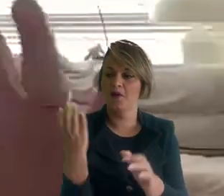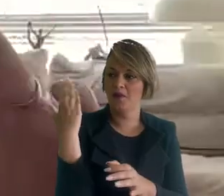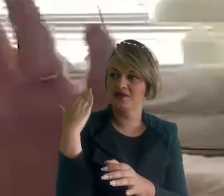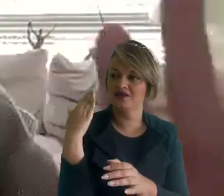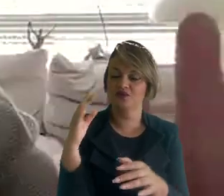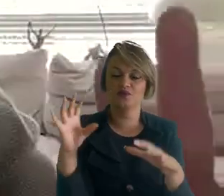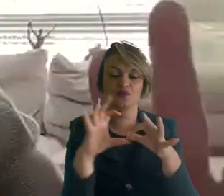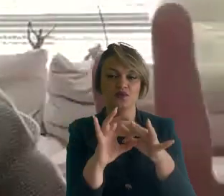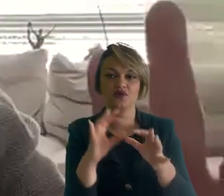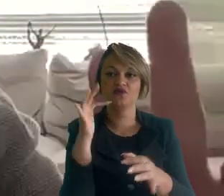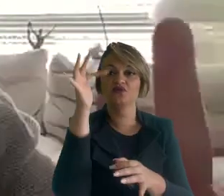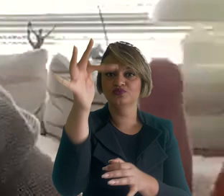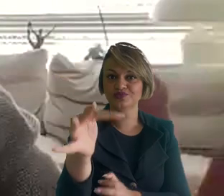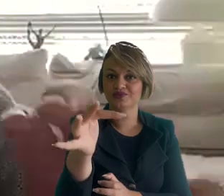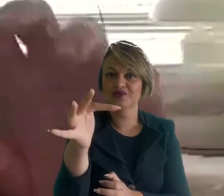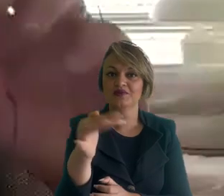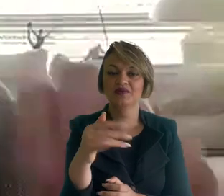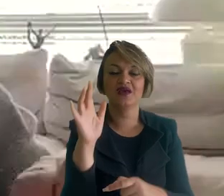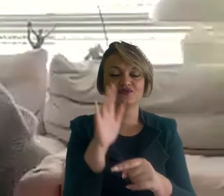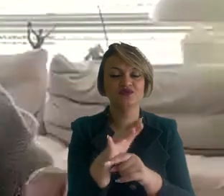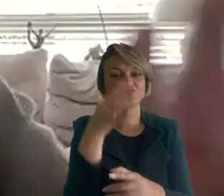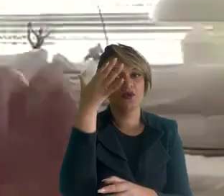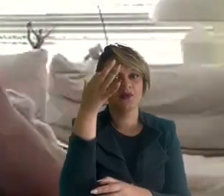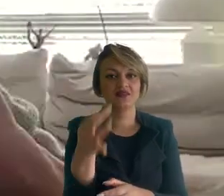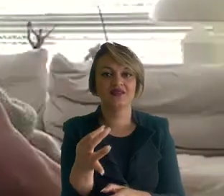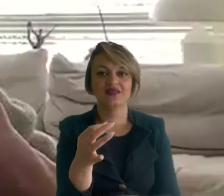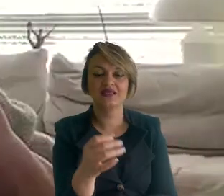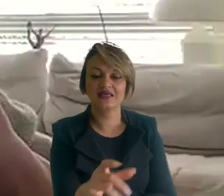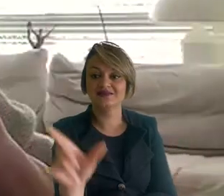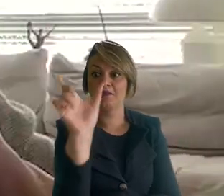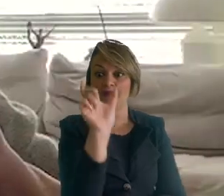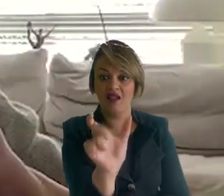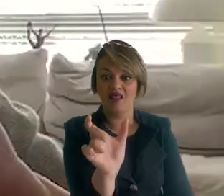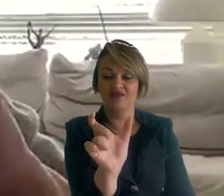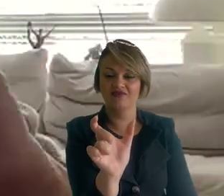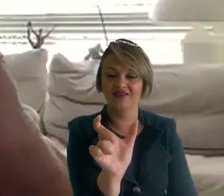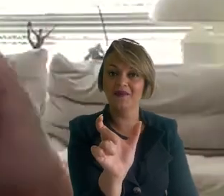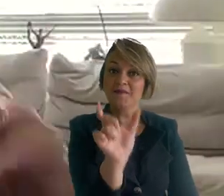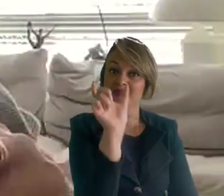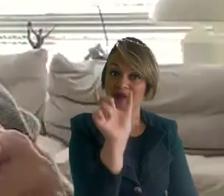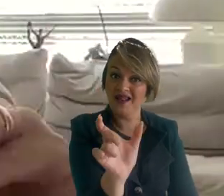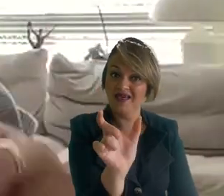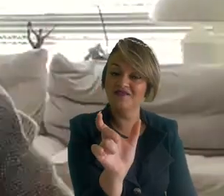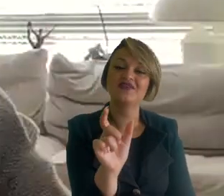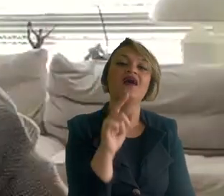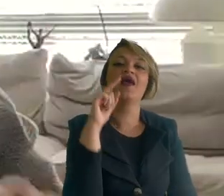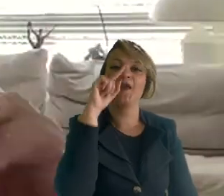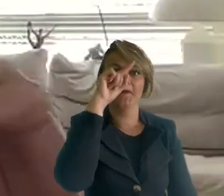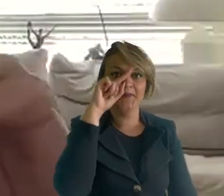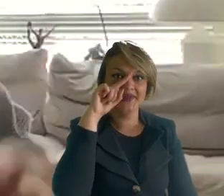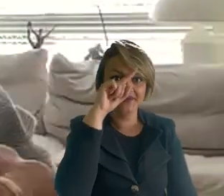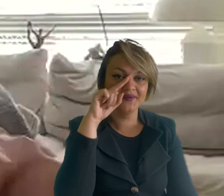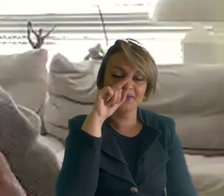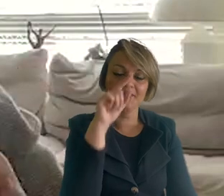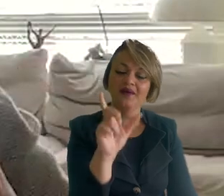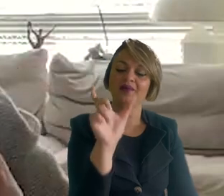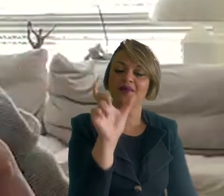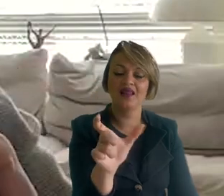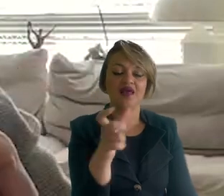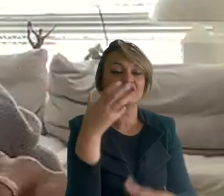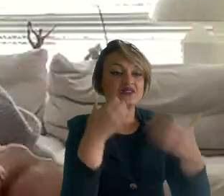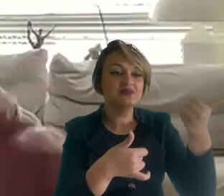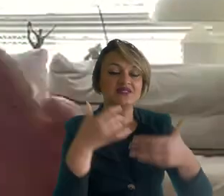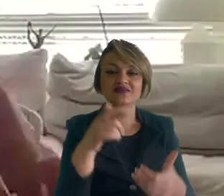é a forma de convencimento e a palavra é um perigo no direito a palavra e o argumento é um